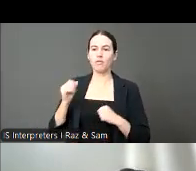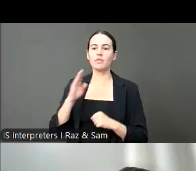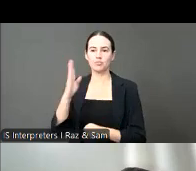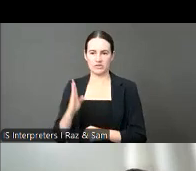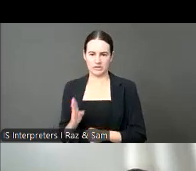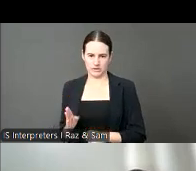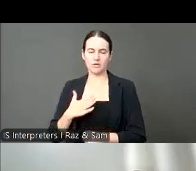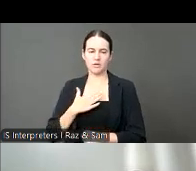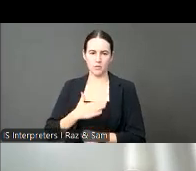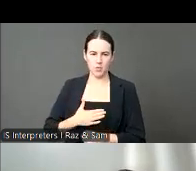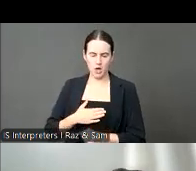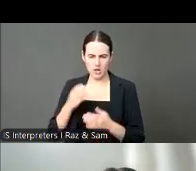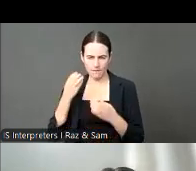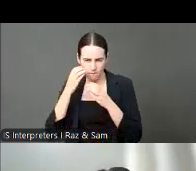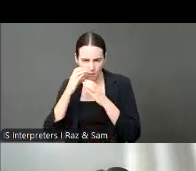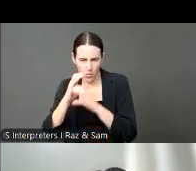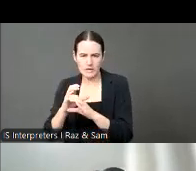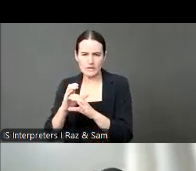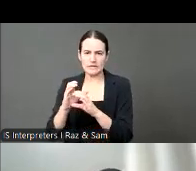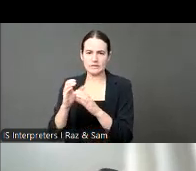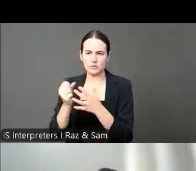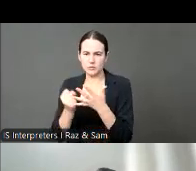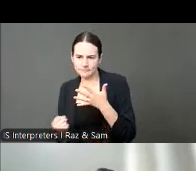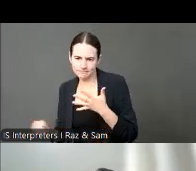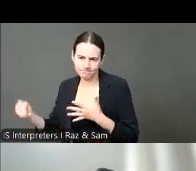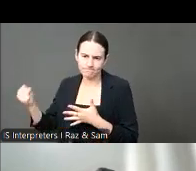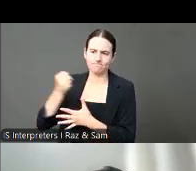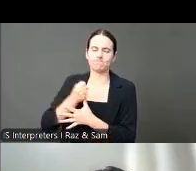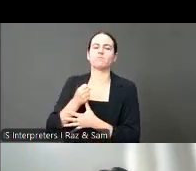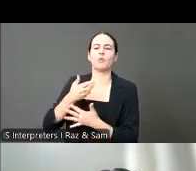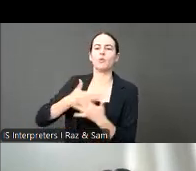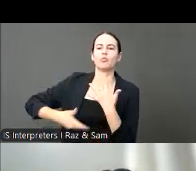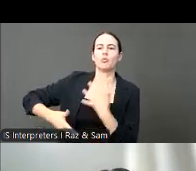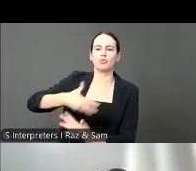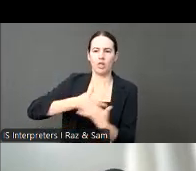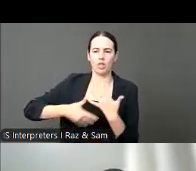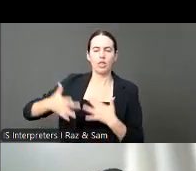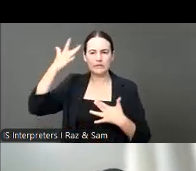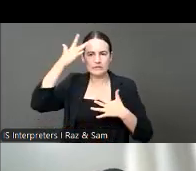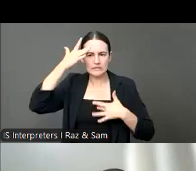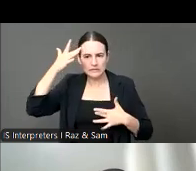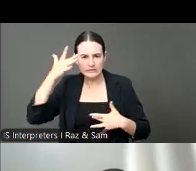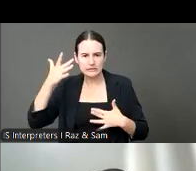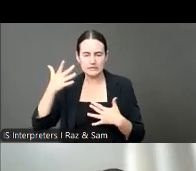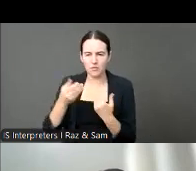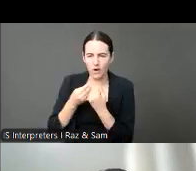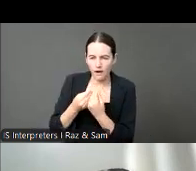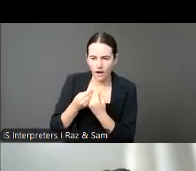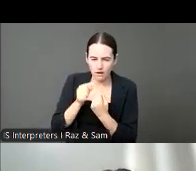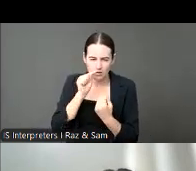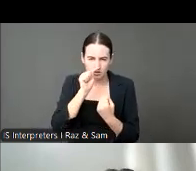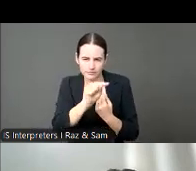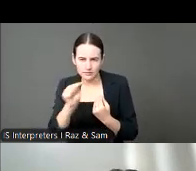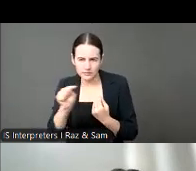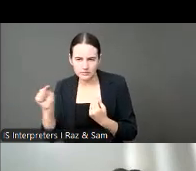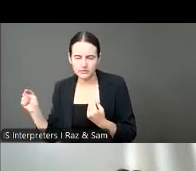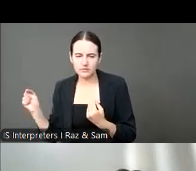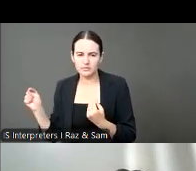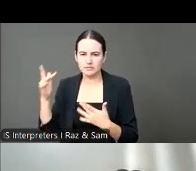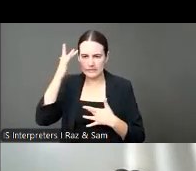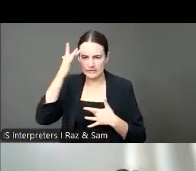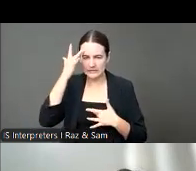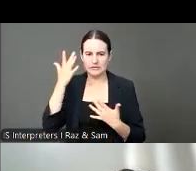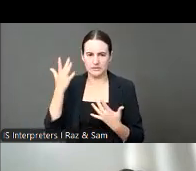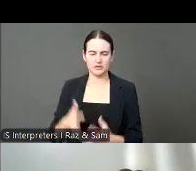para isso, nós precisamos trabalhar numa abordagem multissetorial e que envolva mais de um setor do